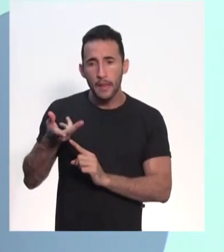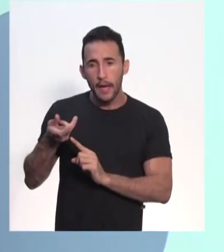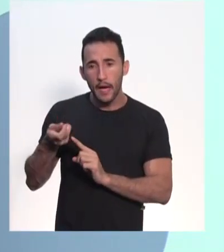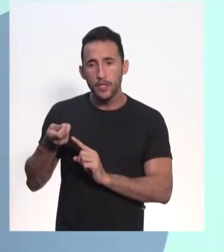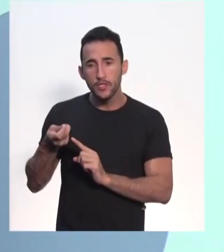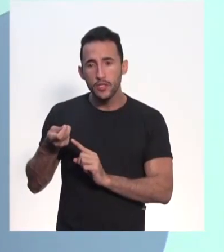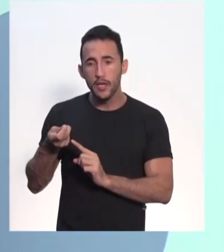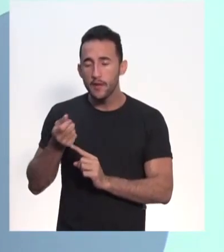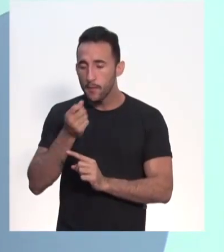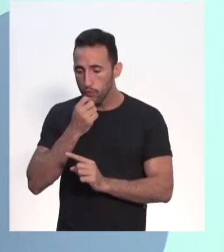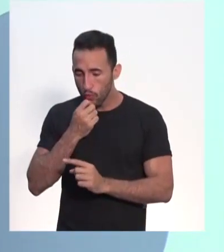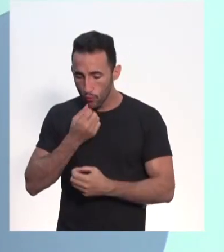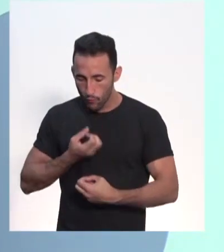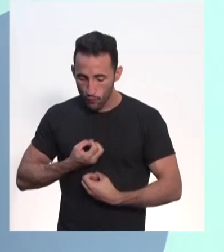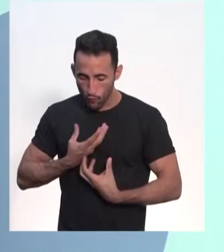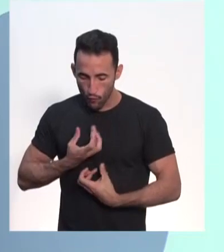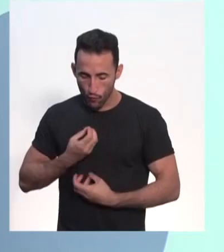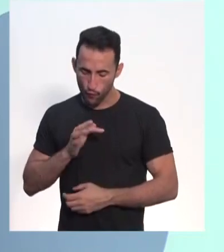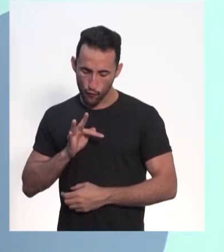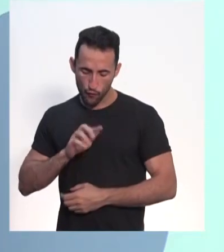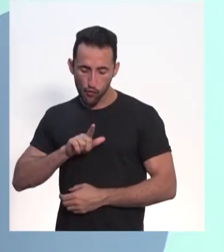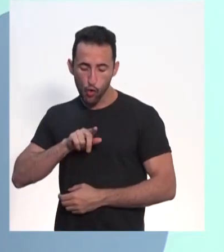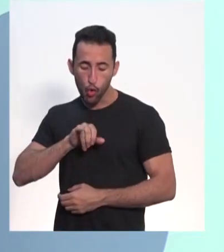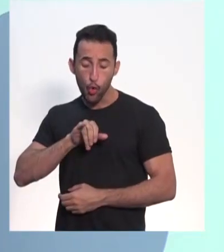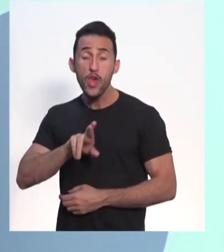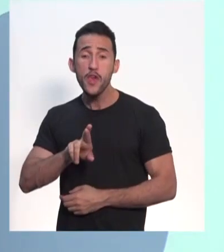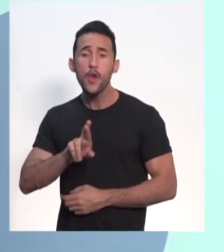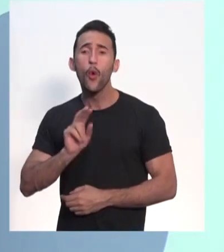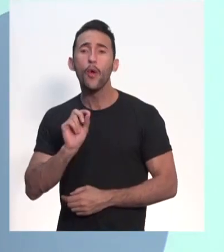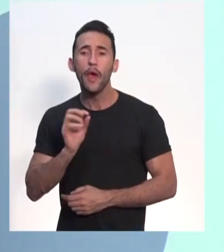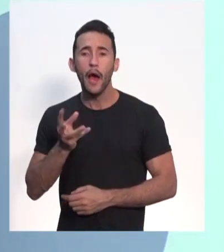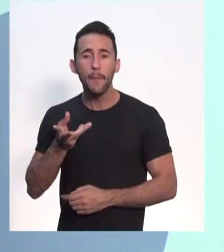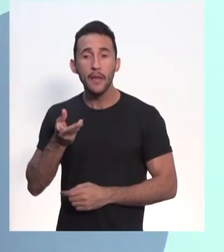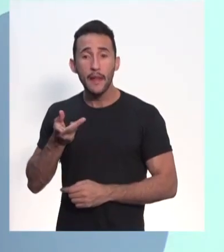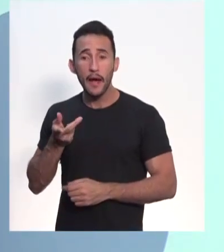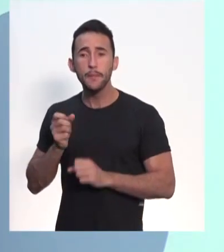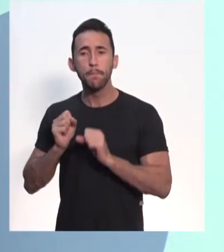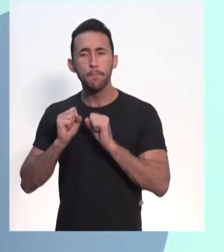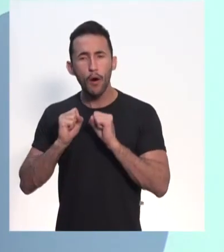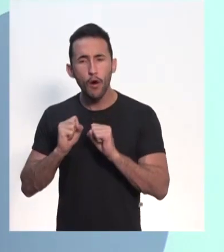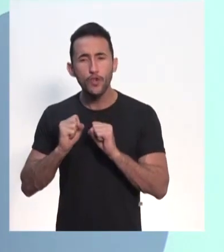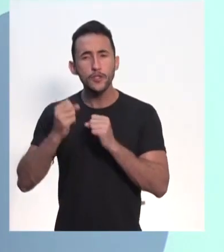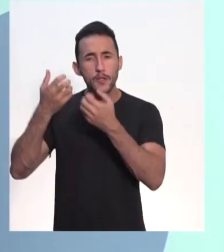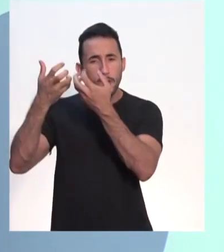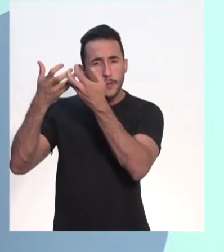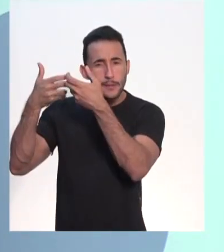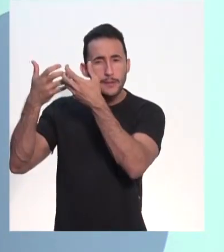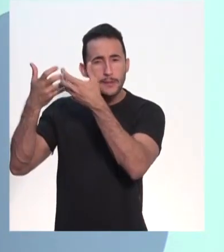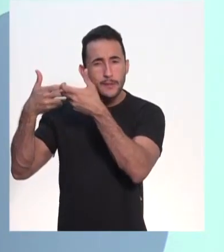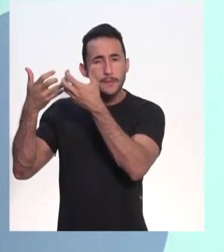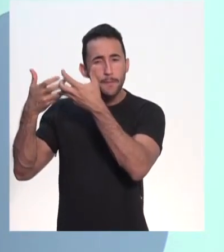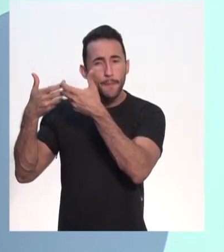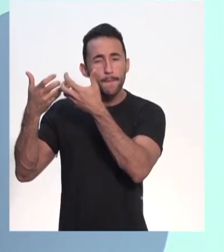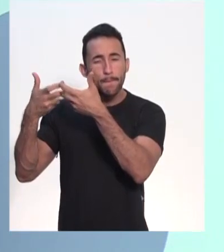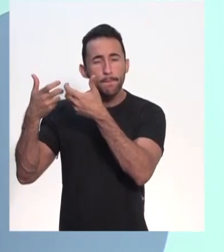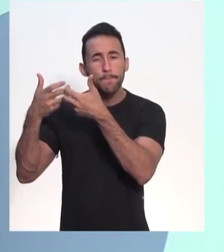pensando até onde eu consegui desenvolver o material, conseguir trabalhar esse material. Então,